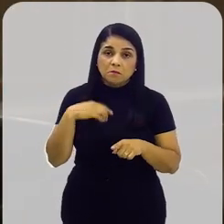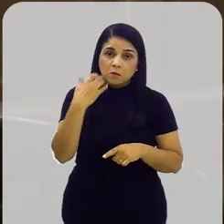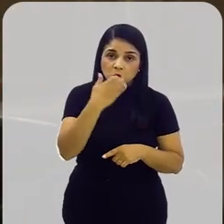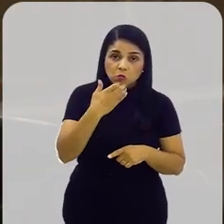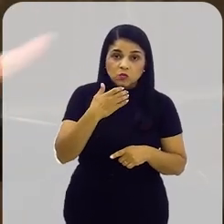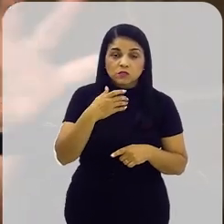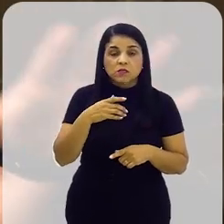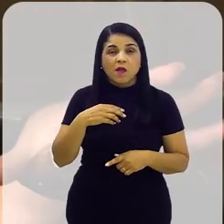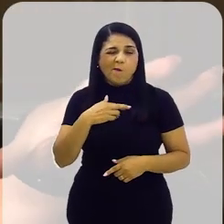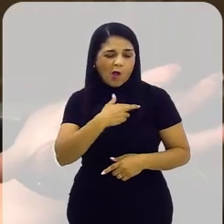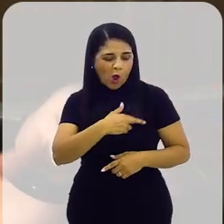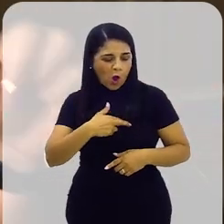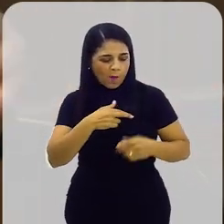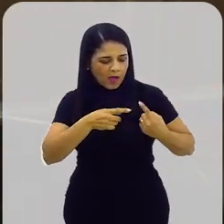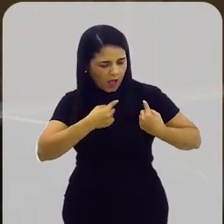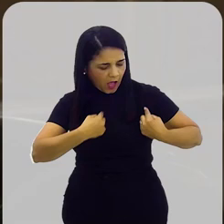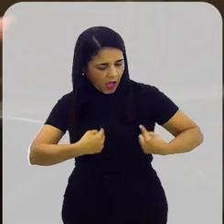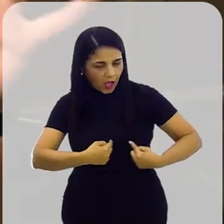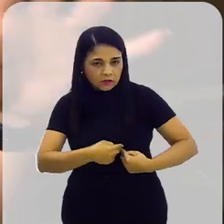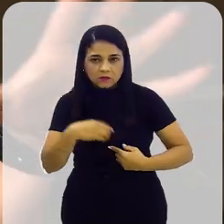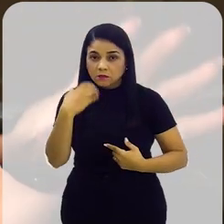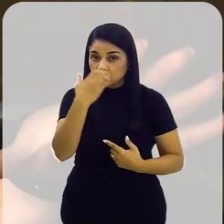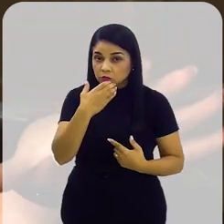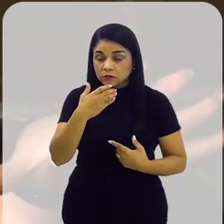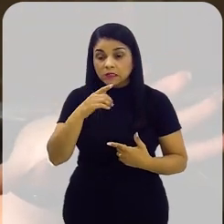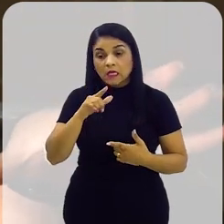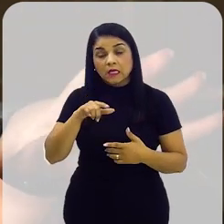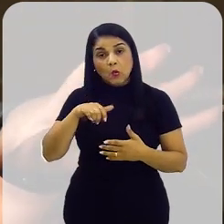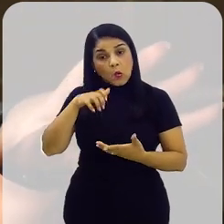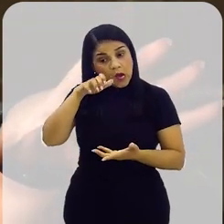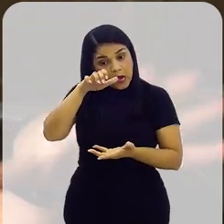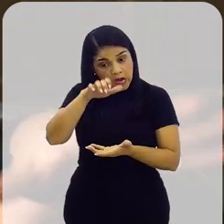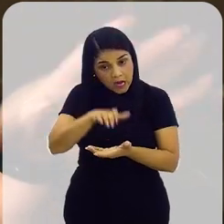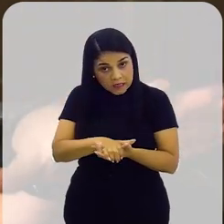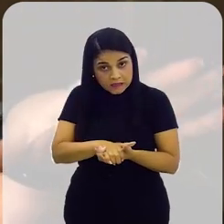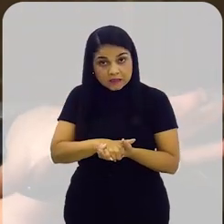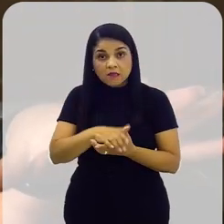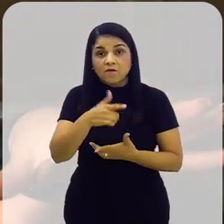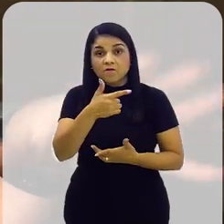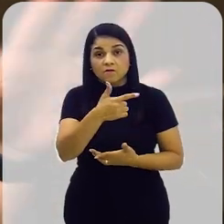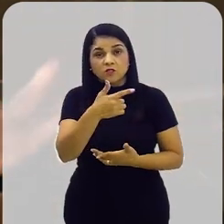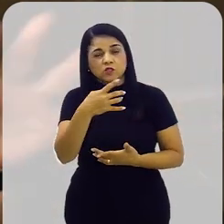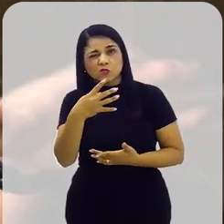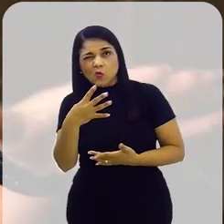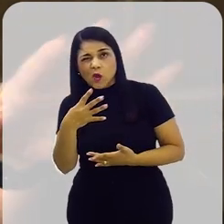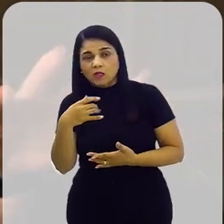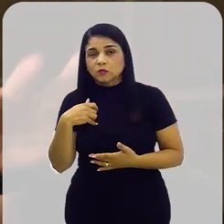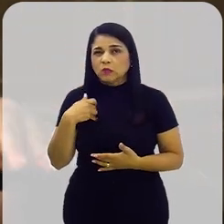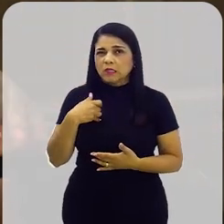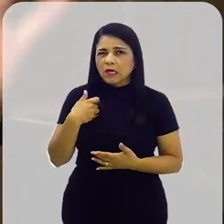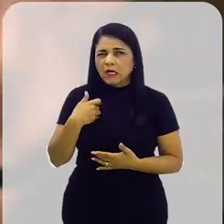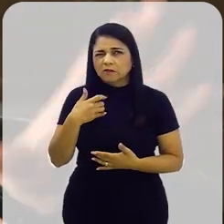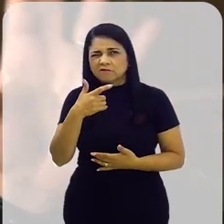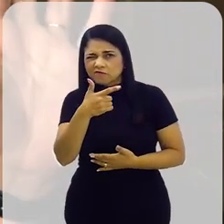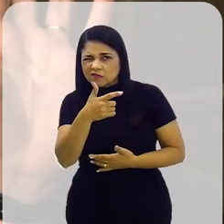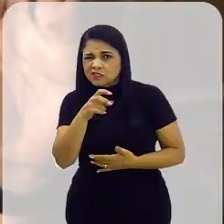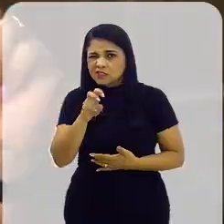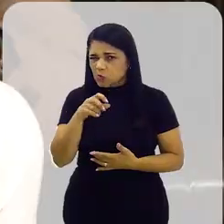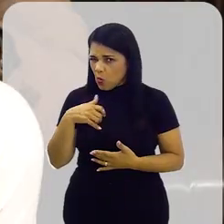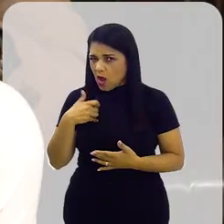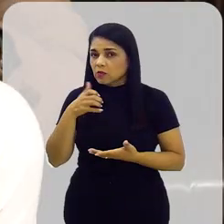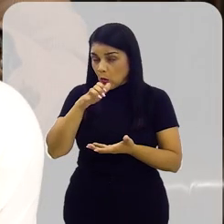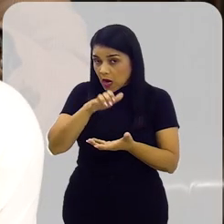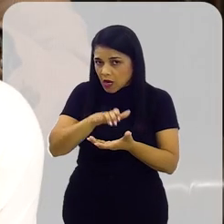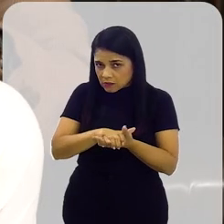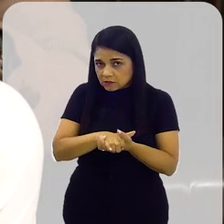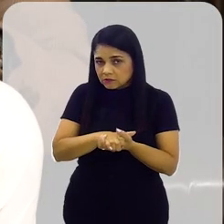depois lancei uma romântica, aí eu me casei com 24 anos, 24 para 25, com 25 anos eu me